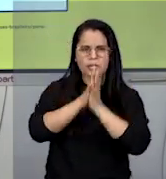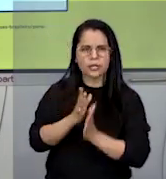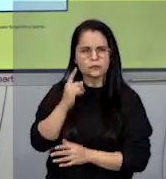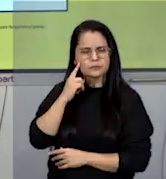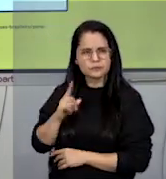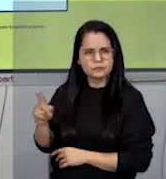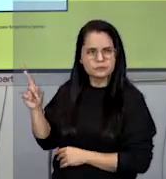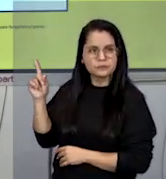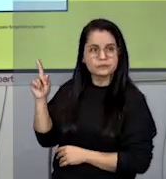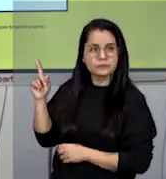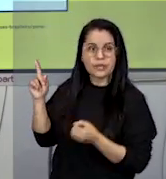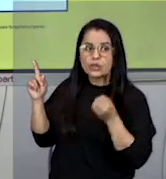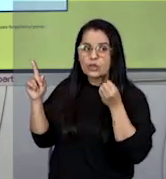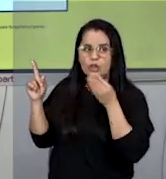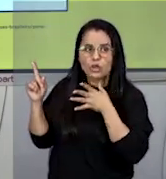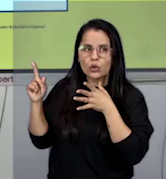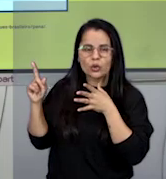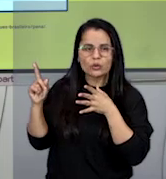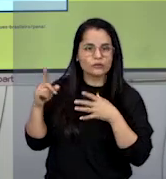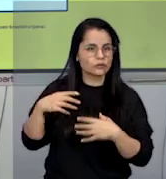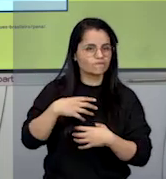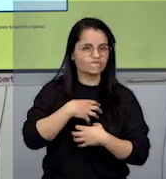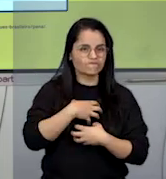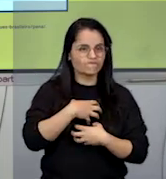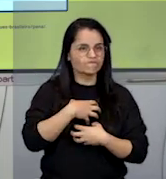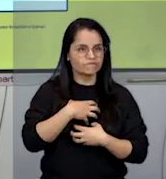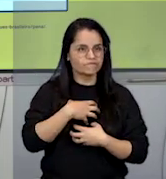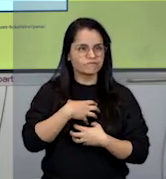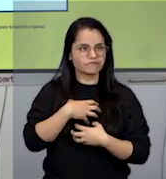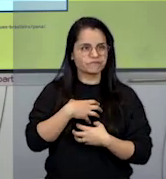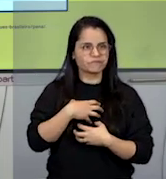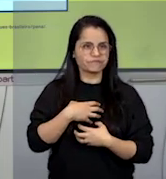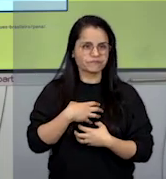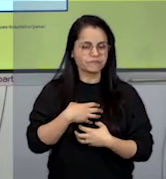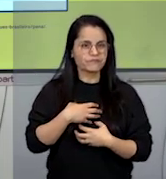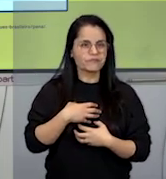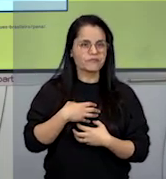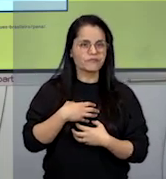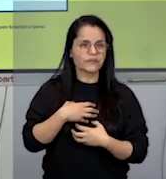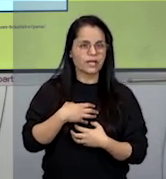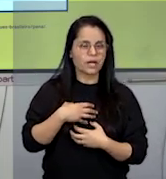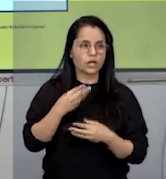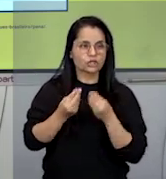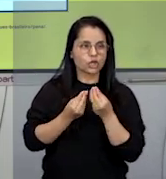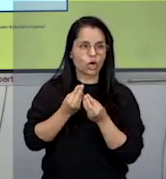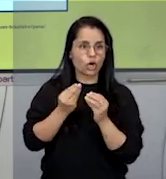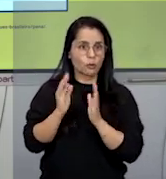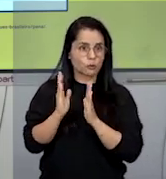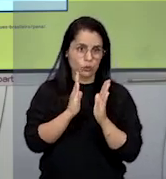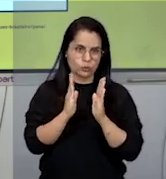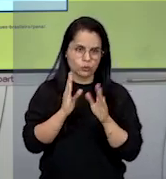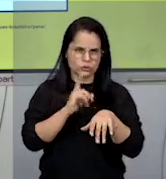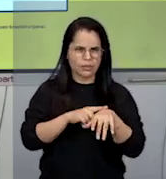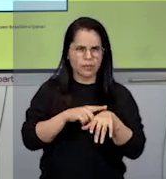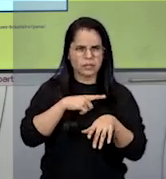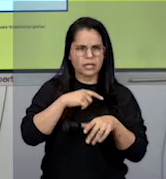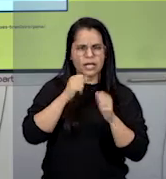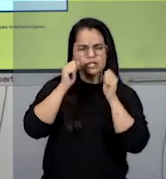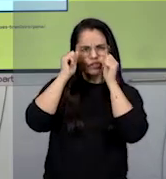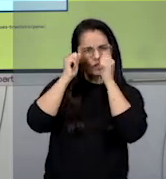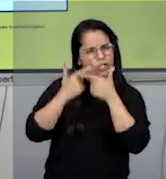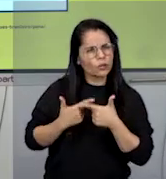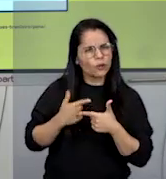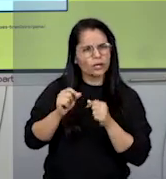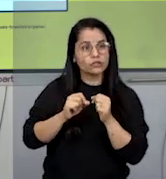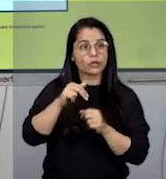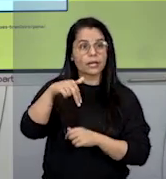temos uma recente, assim, em termos de recente que a gente fala, em termos do tempo de linguagem que temos, que é a